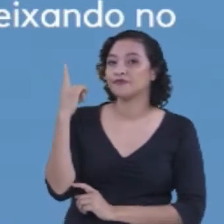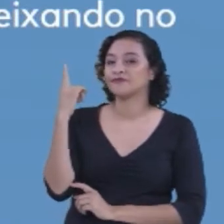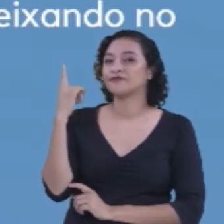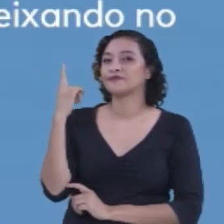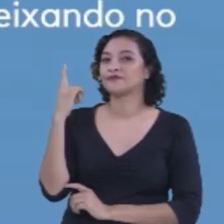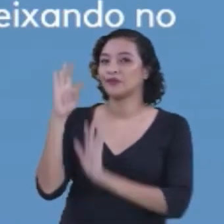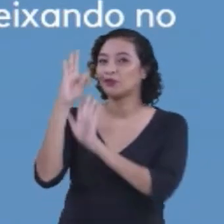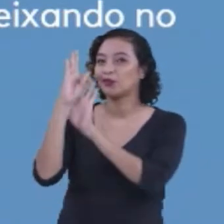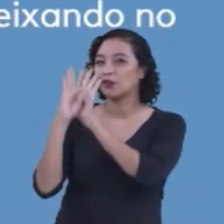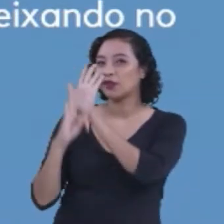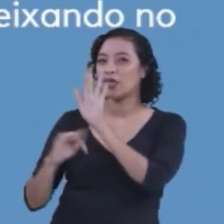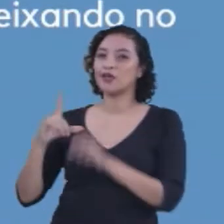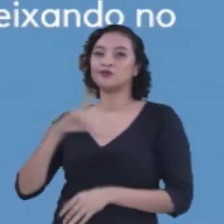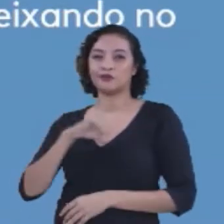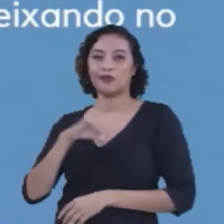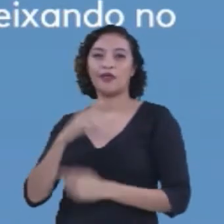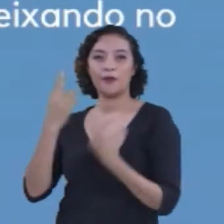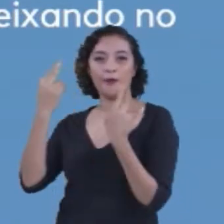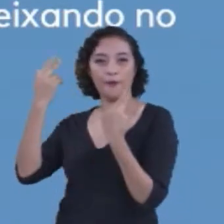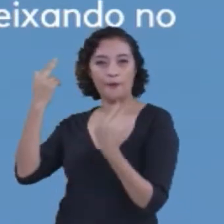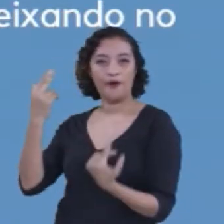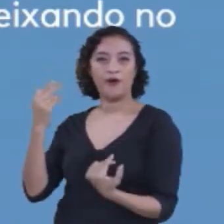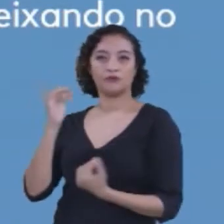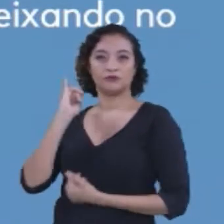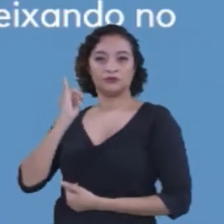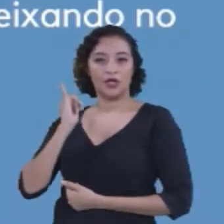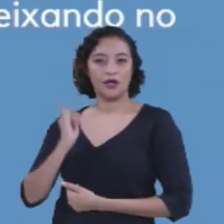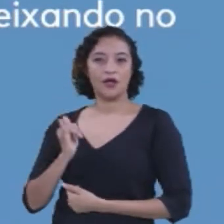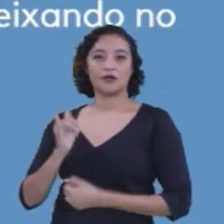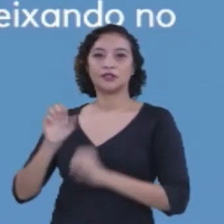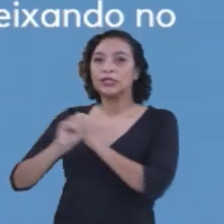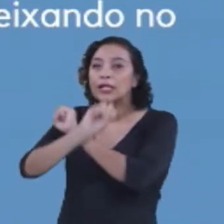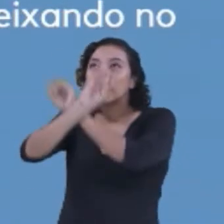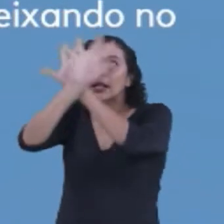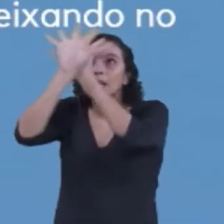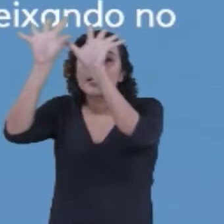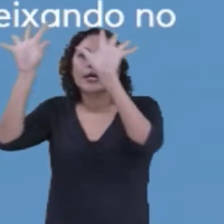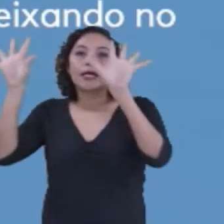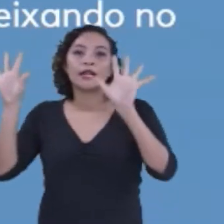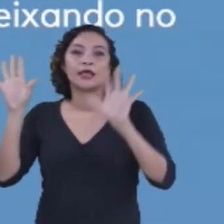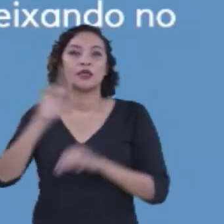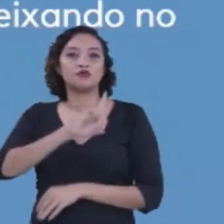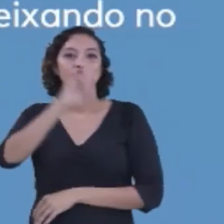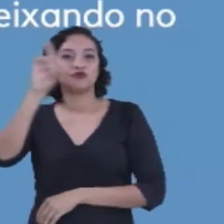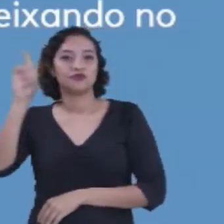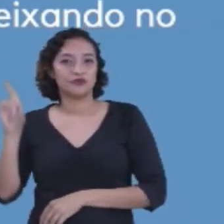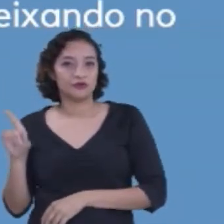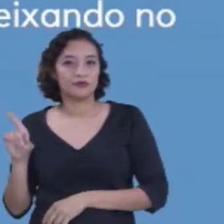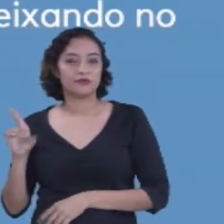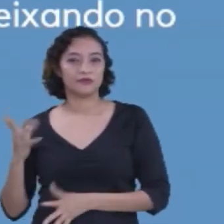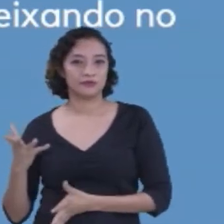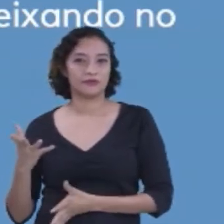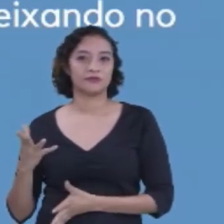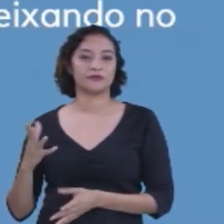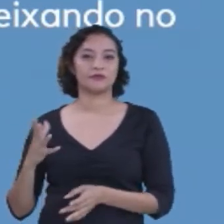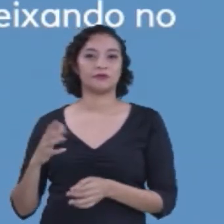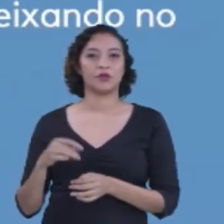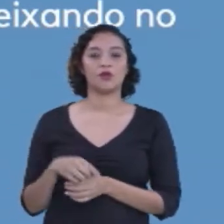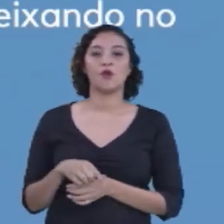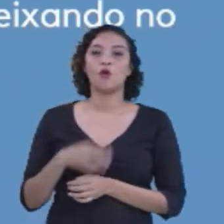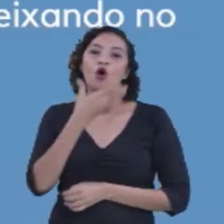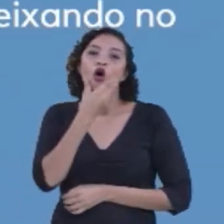mesma situação de narrar. Olha só, clareia o dia. Olha aí, ele está narrando um fato. O boiadeiro toca